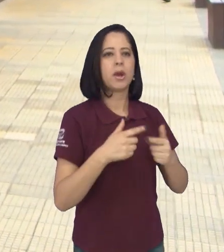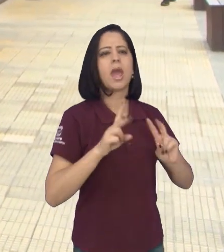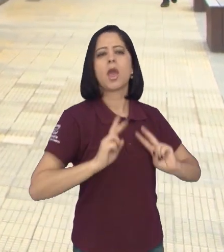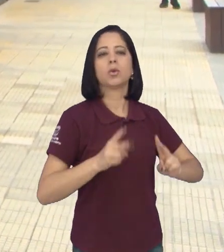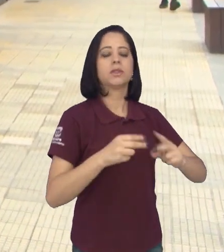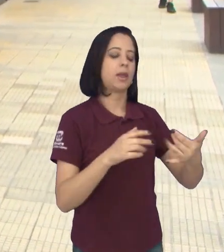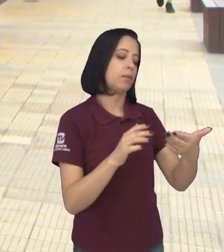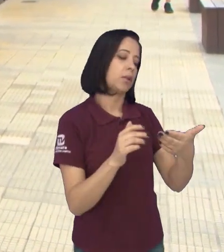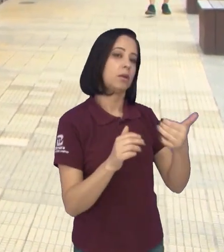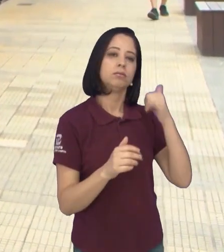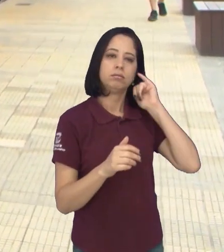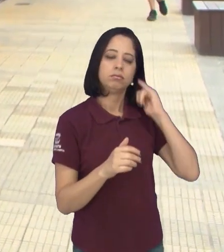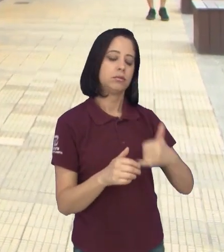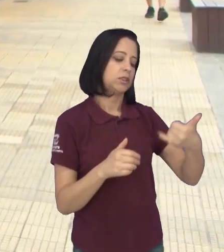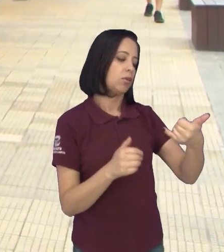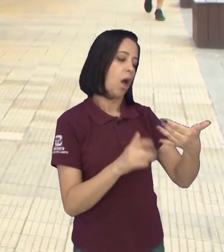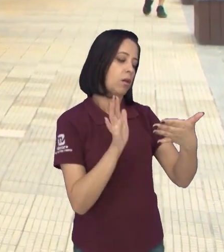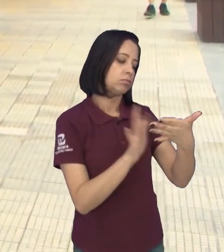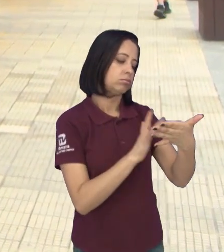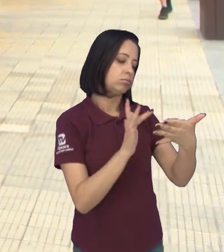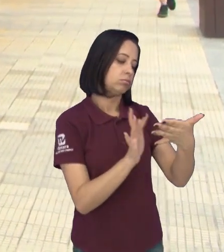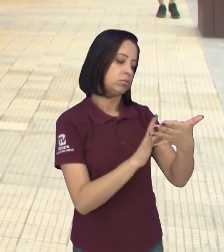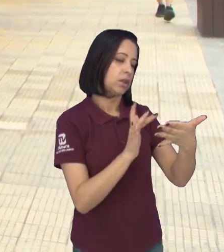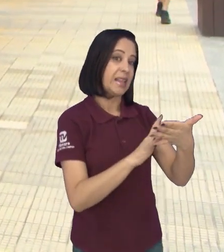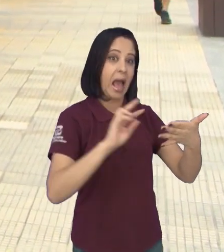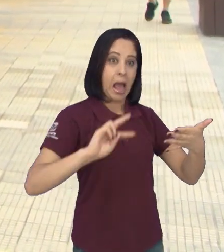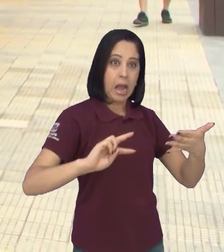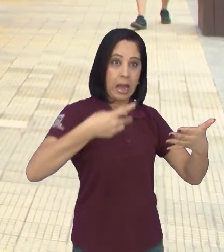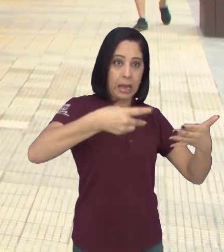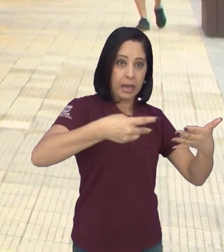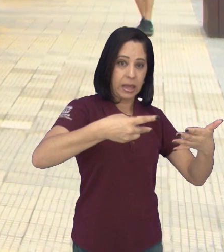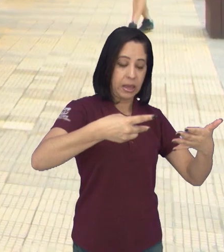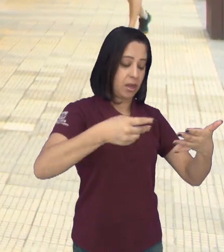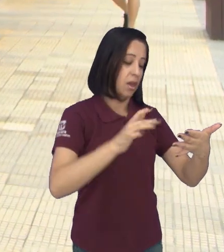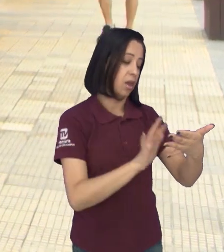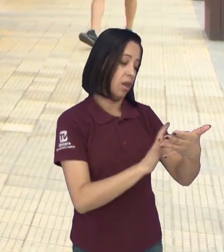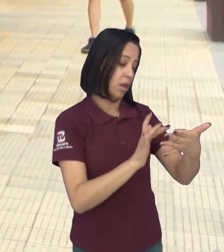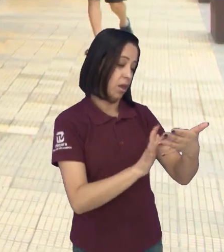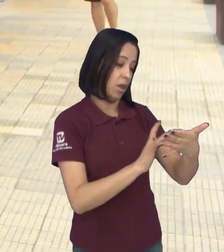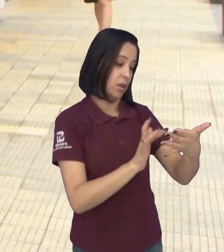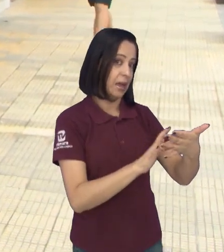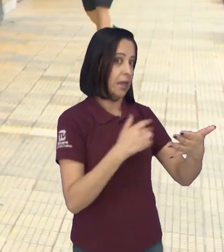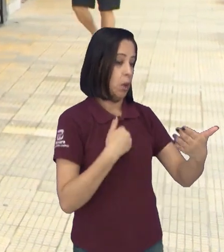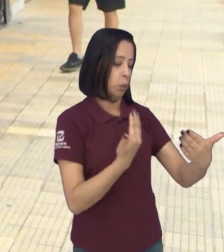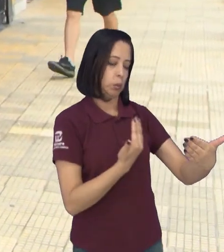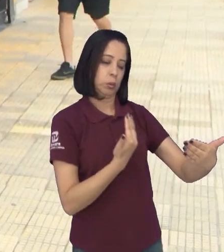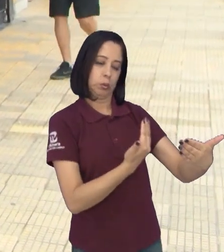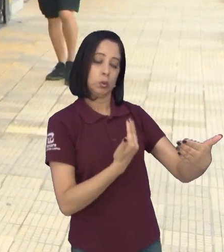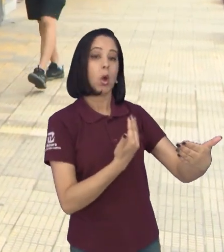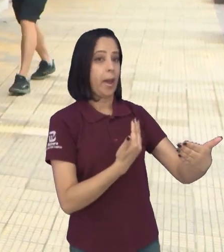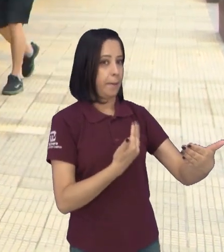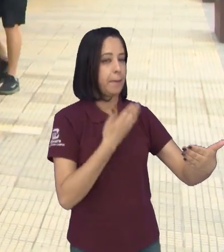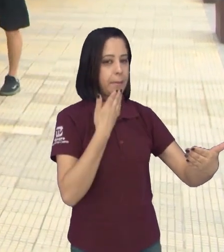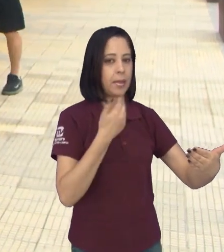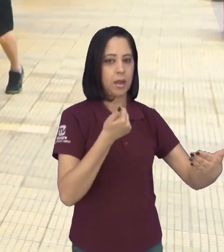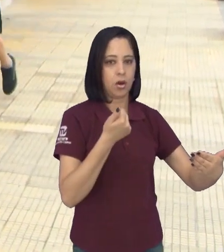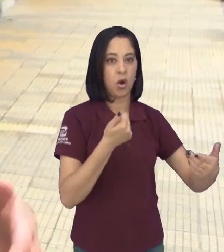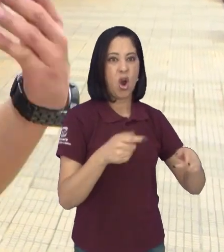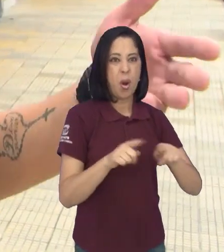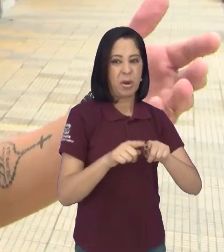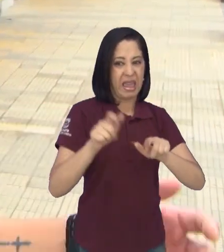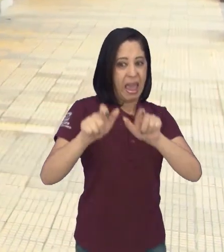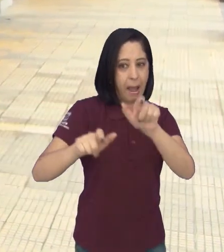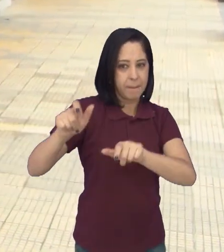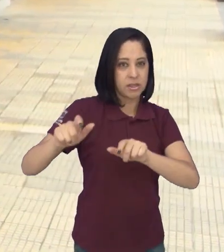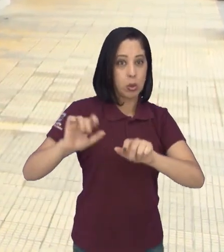nesses atos, como eu falei no começo, questão do link. Hoje em dia a galera tá ganhando muito dinheiro através do link, então eles fazem esse contrabando em cima do link